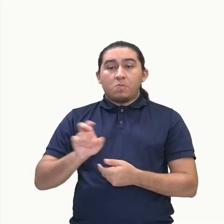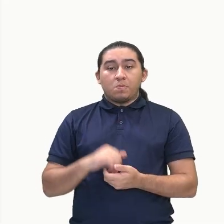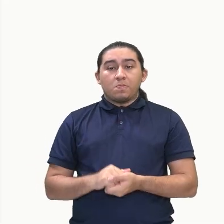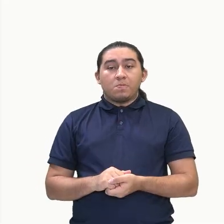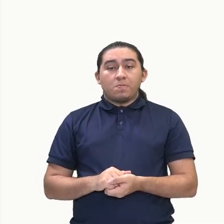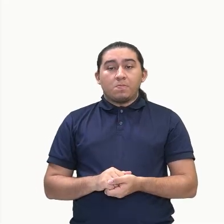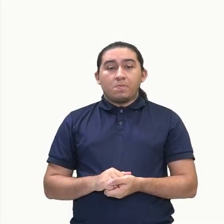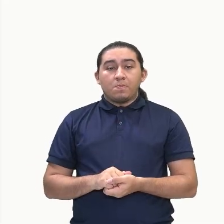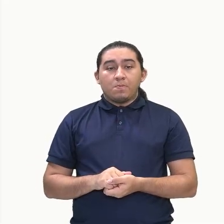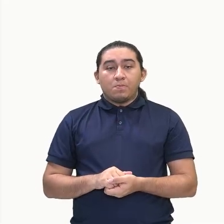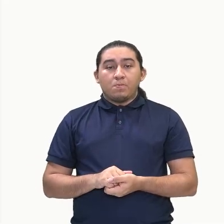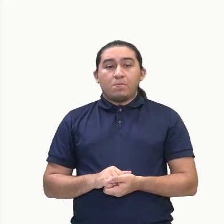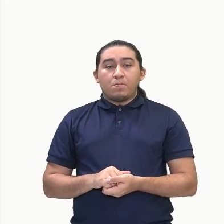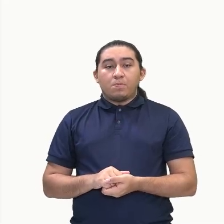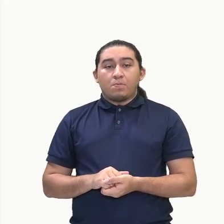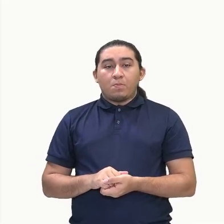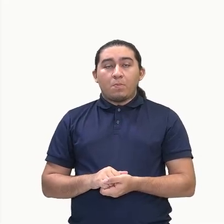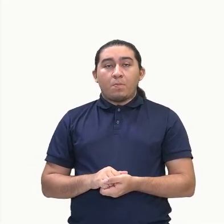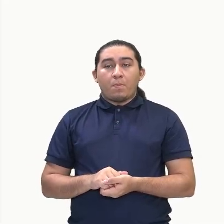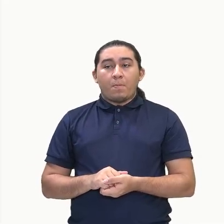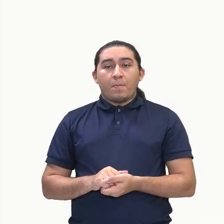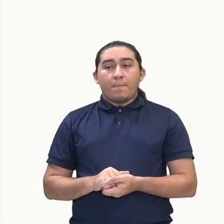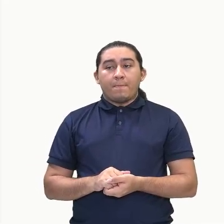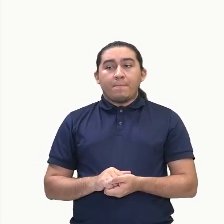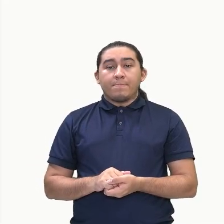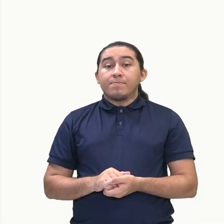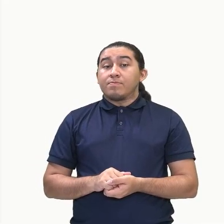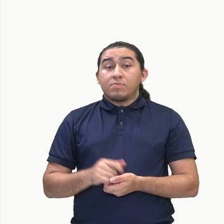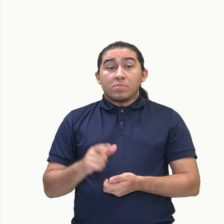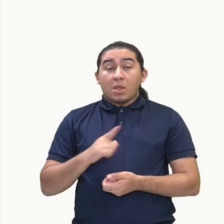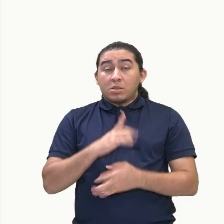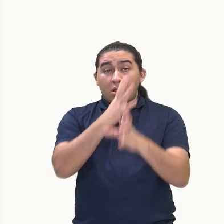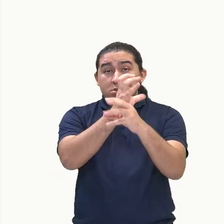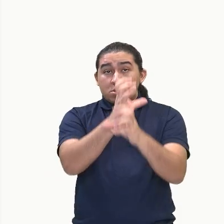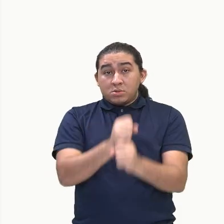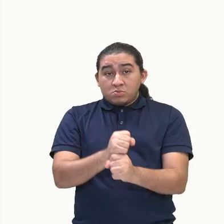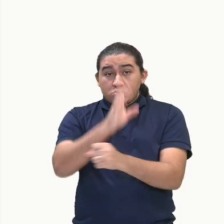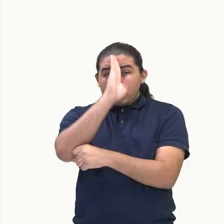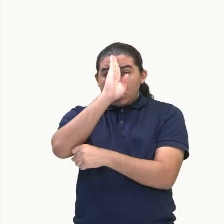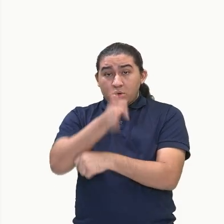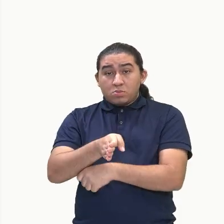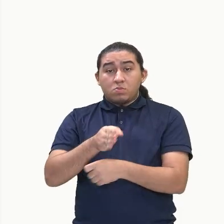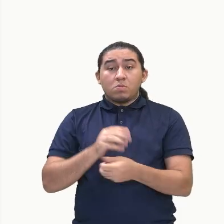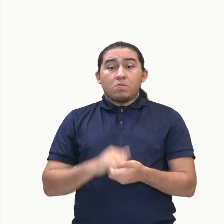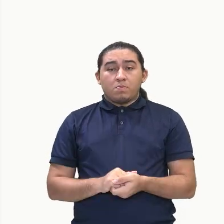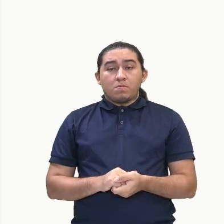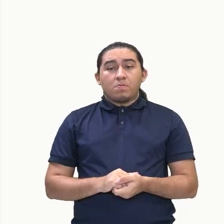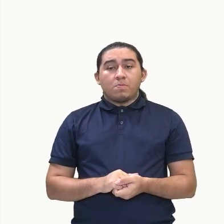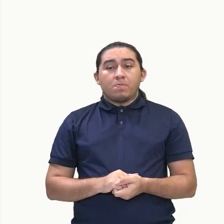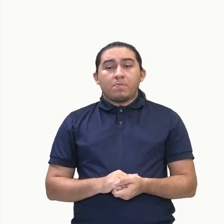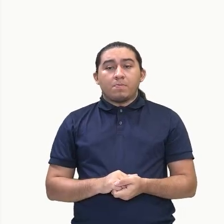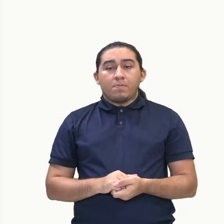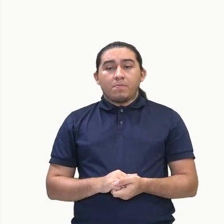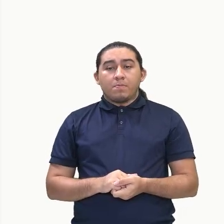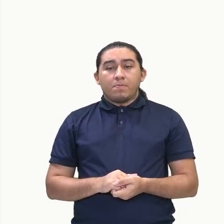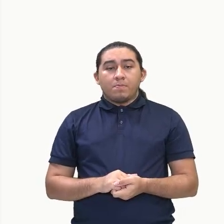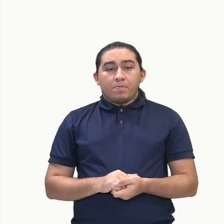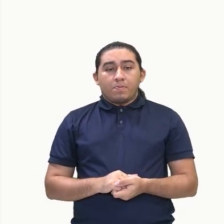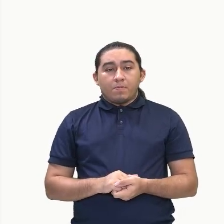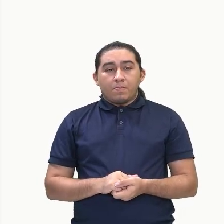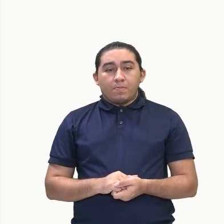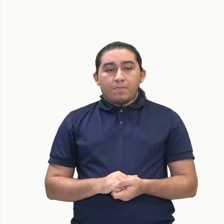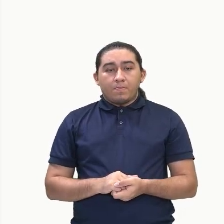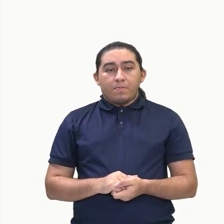5. E aí, eu faço essa soma. Aqui, ó, eu posso até associar, para ficar um pouco mais